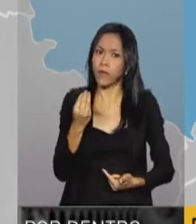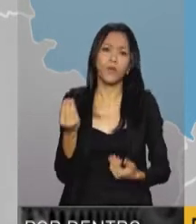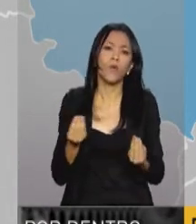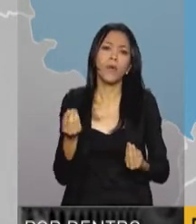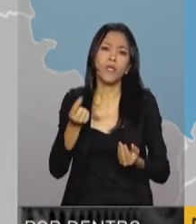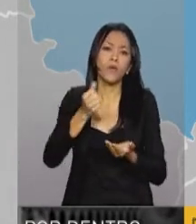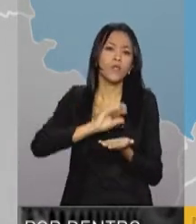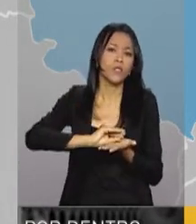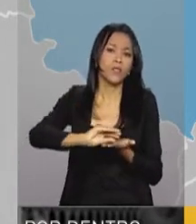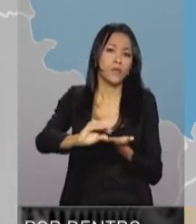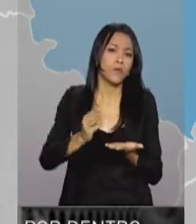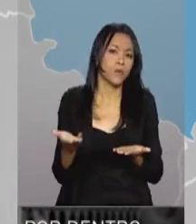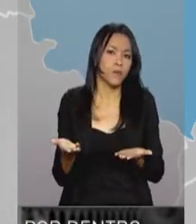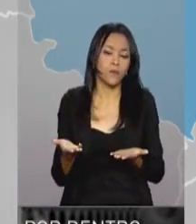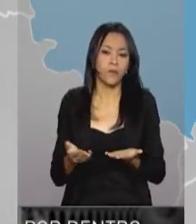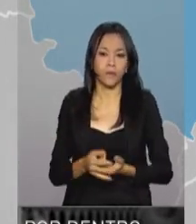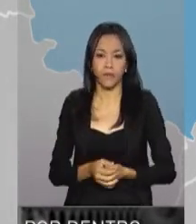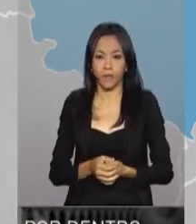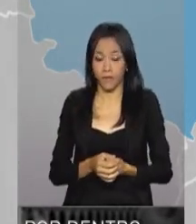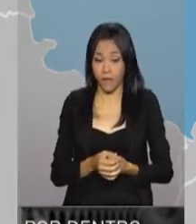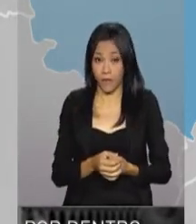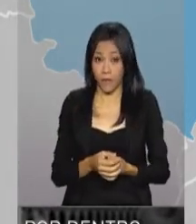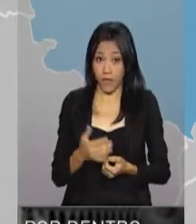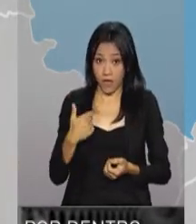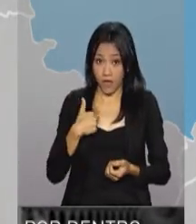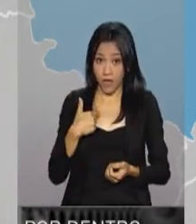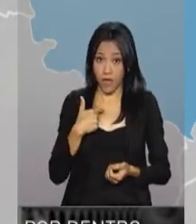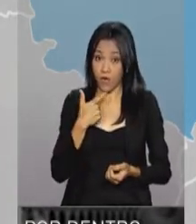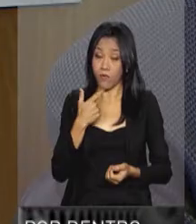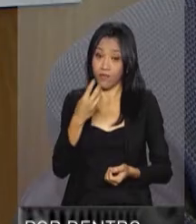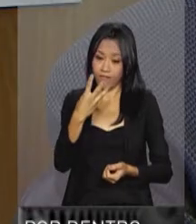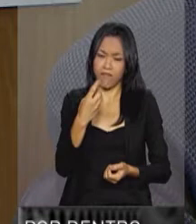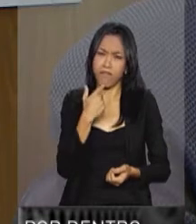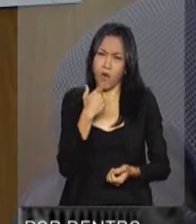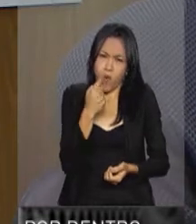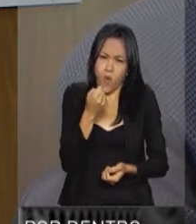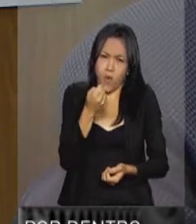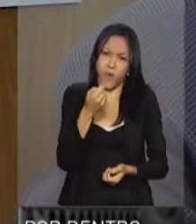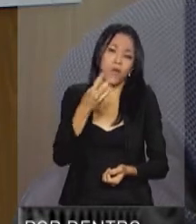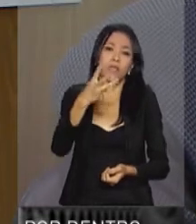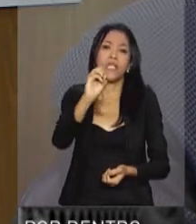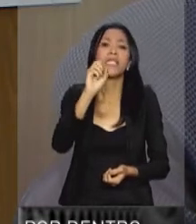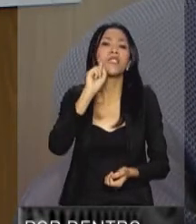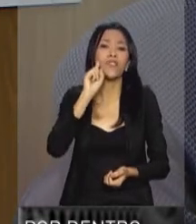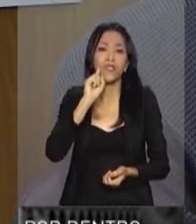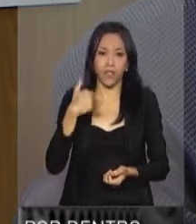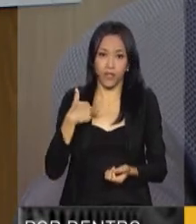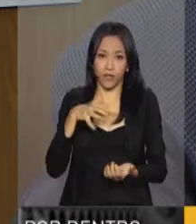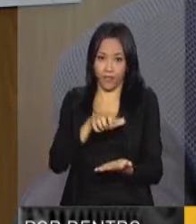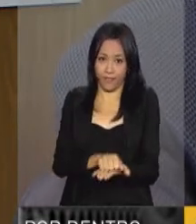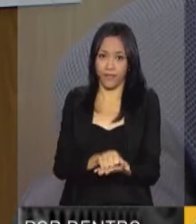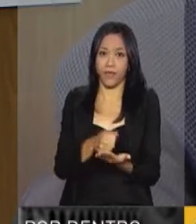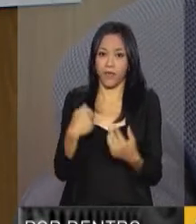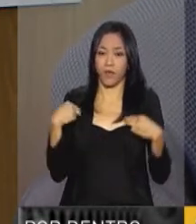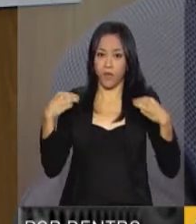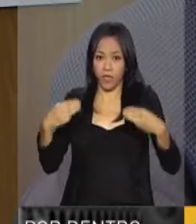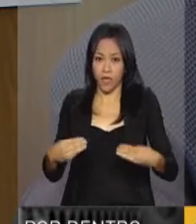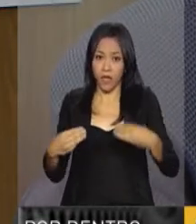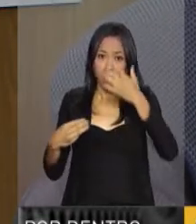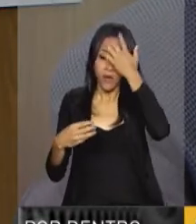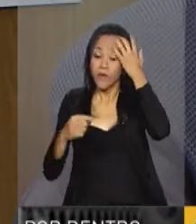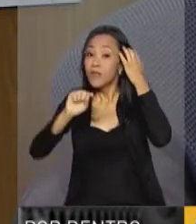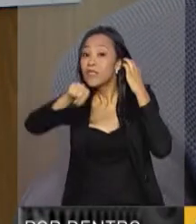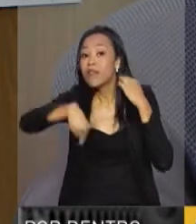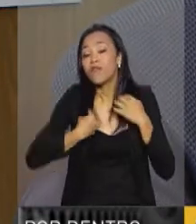bem fernando com certeza pouco mais de 30 dias à frente do ministério das cidades os desafios são enormes recursos são necessários